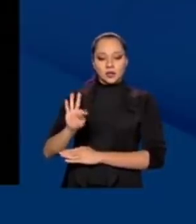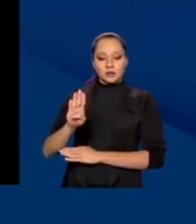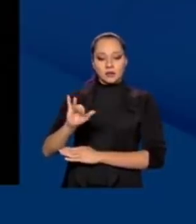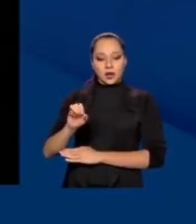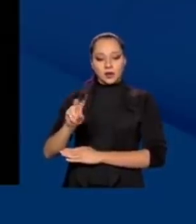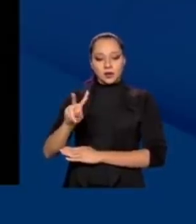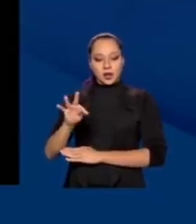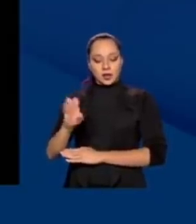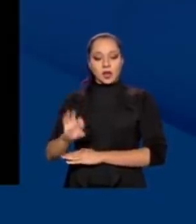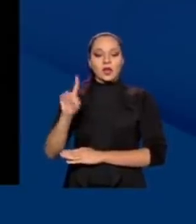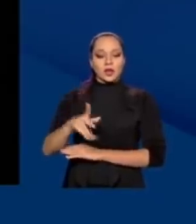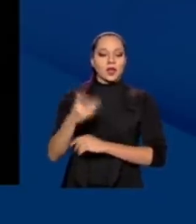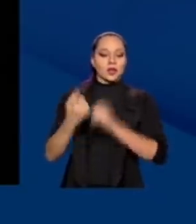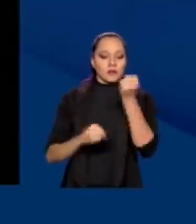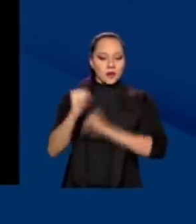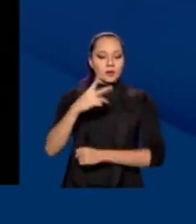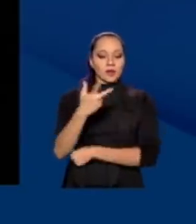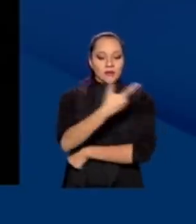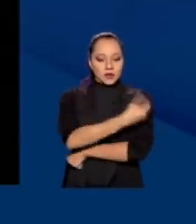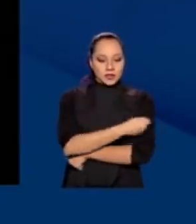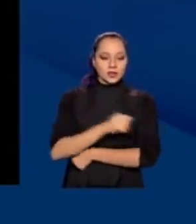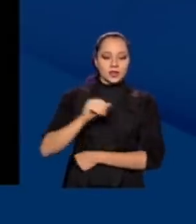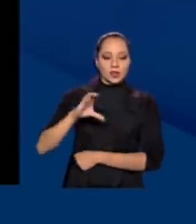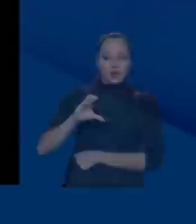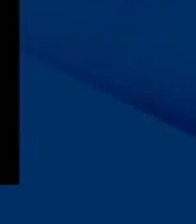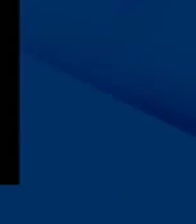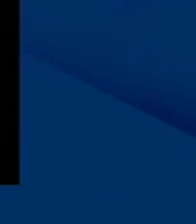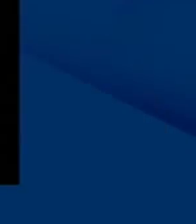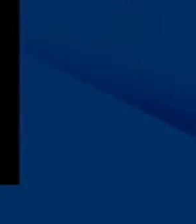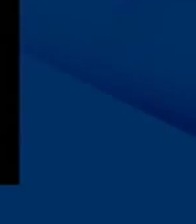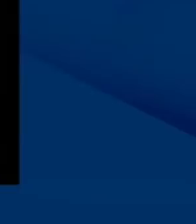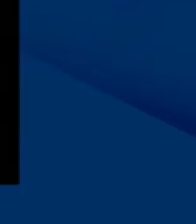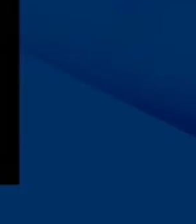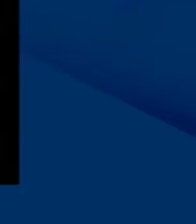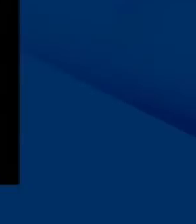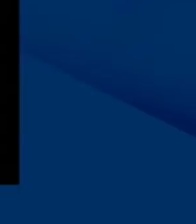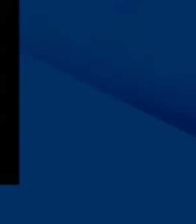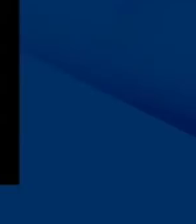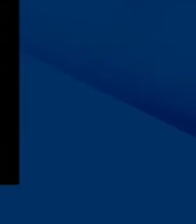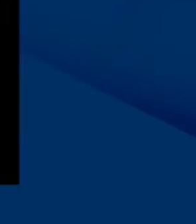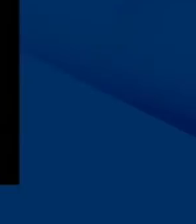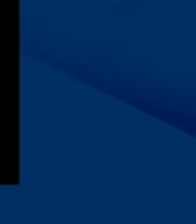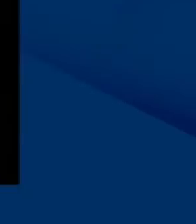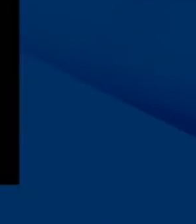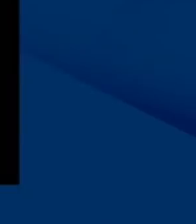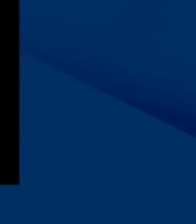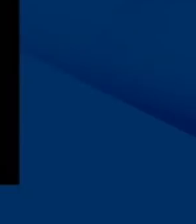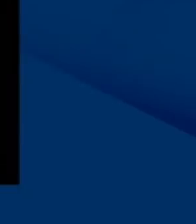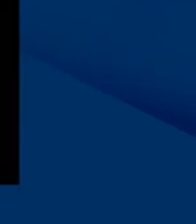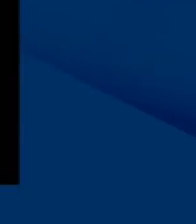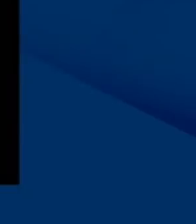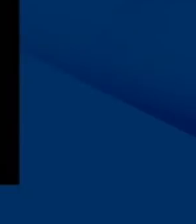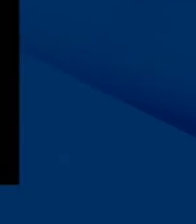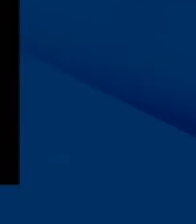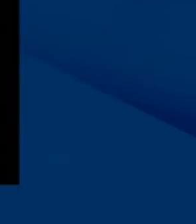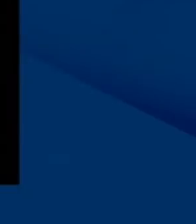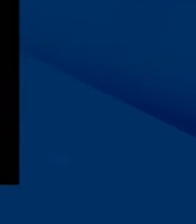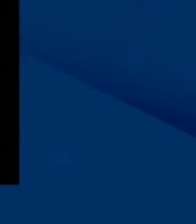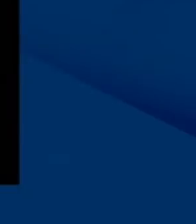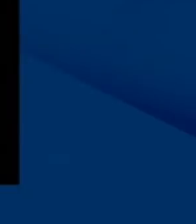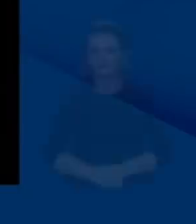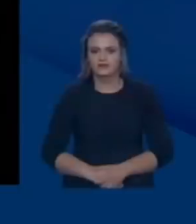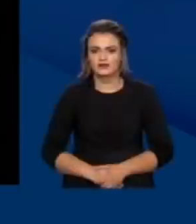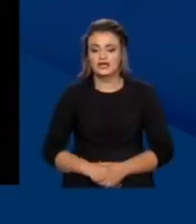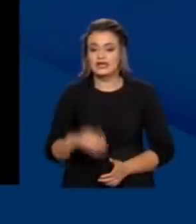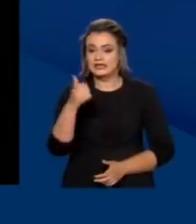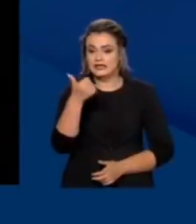vacina Covaxin. Para exportação, o preço varia de 15 a 20 dólares. Nós estamos no piso desse